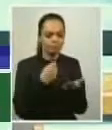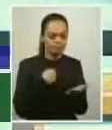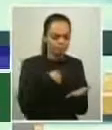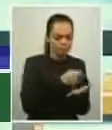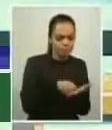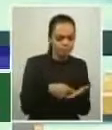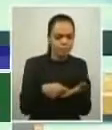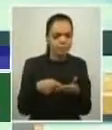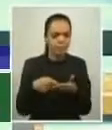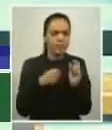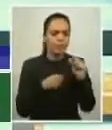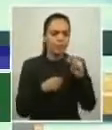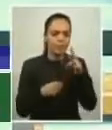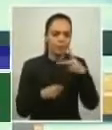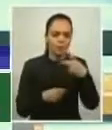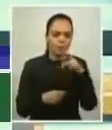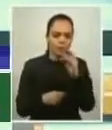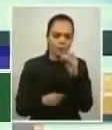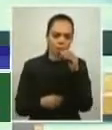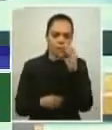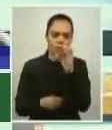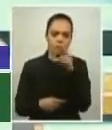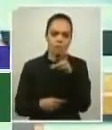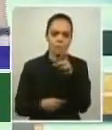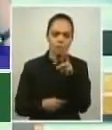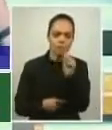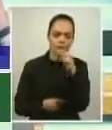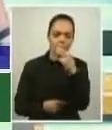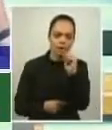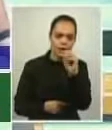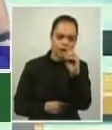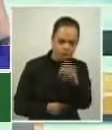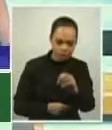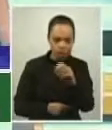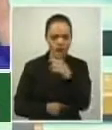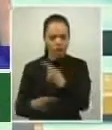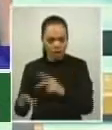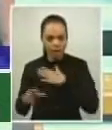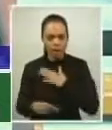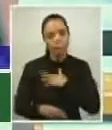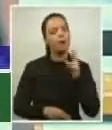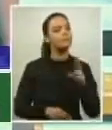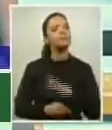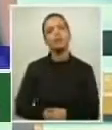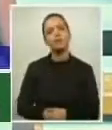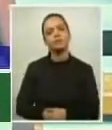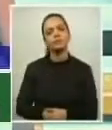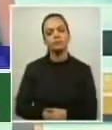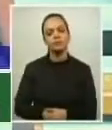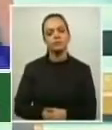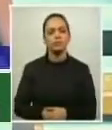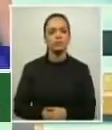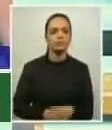procuração ele é meu procurador oficial ele é meu representante junto